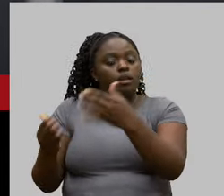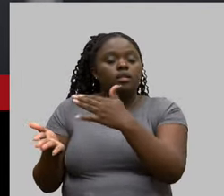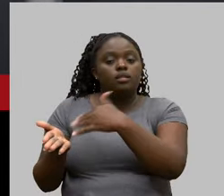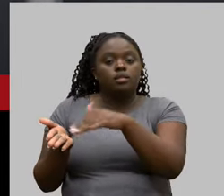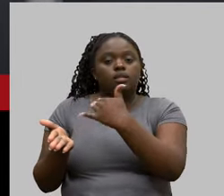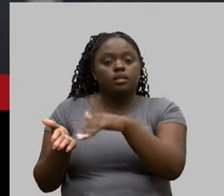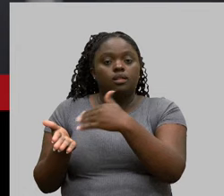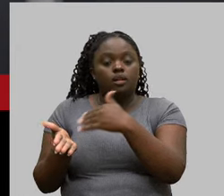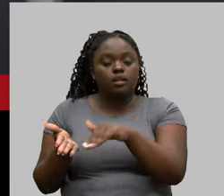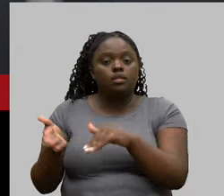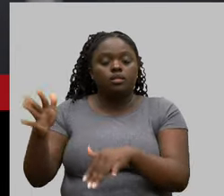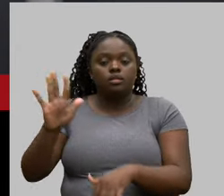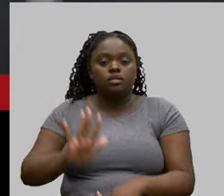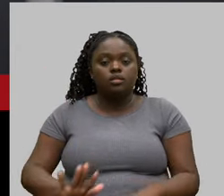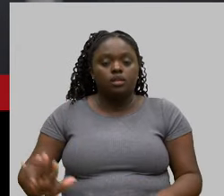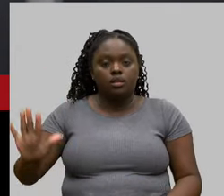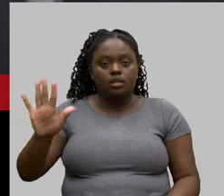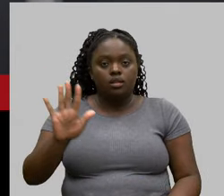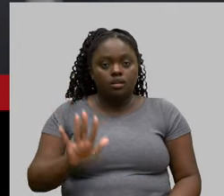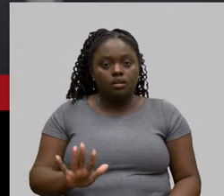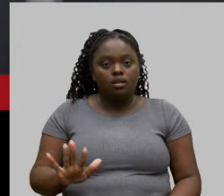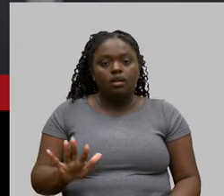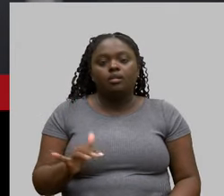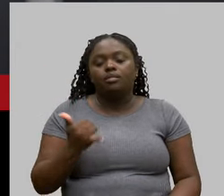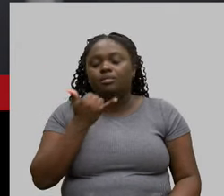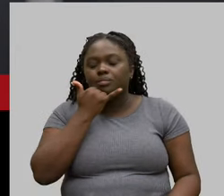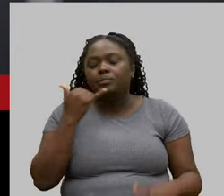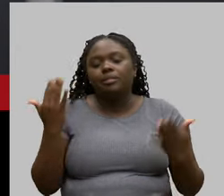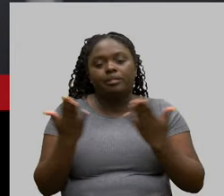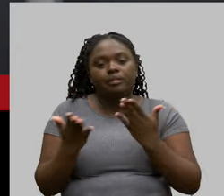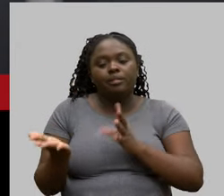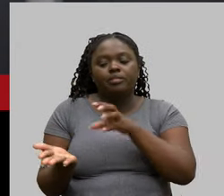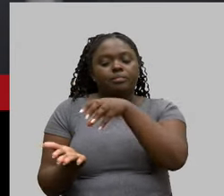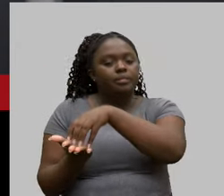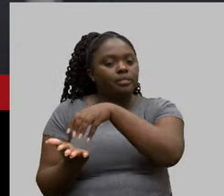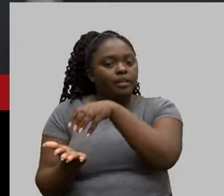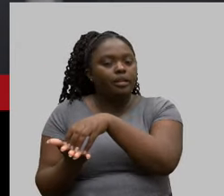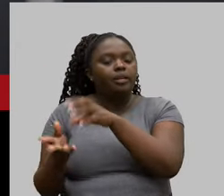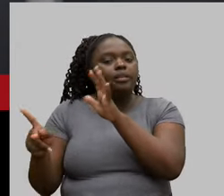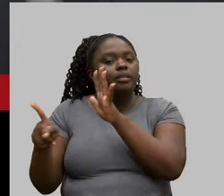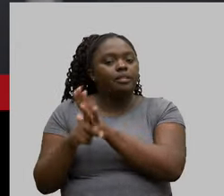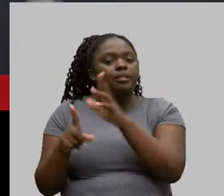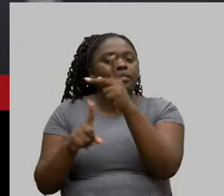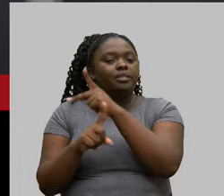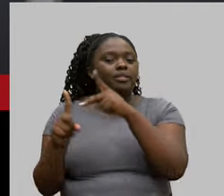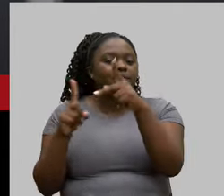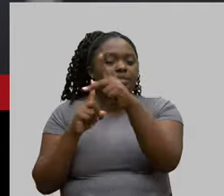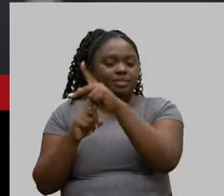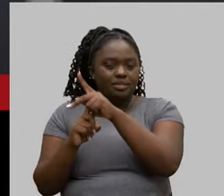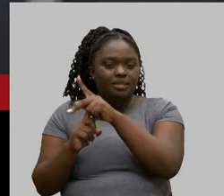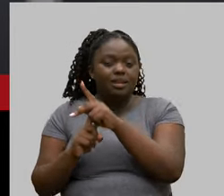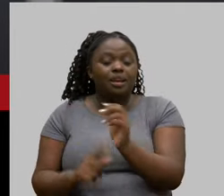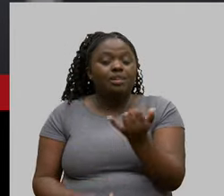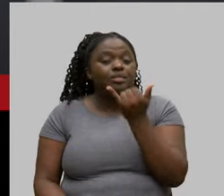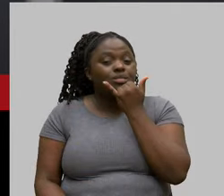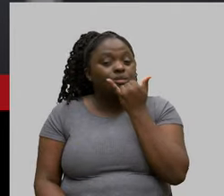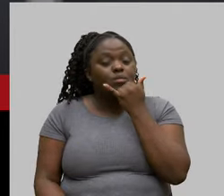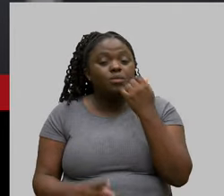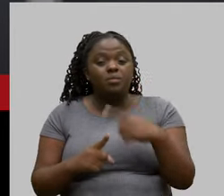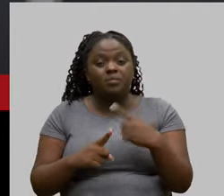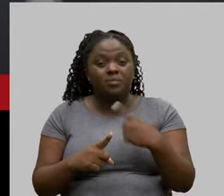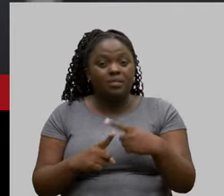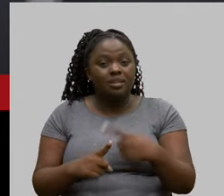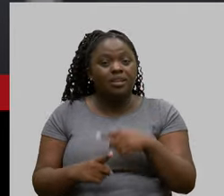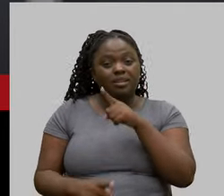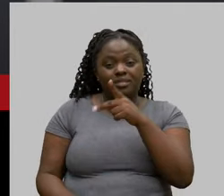a desculpa né agora departamento de regimes próprios de Previdência Social desculpa Alex é porque como Alex falou